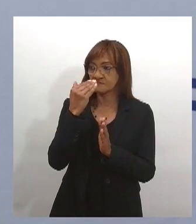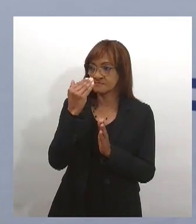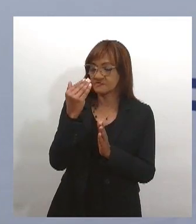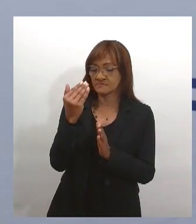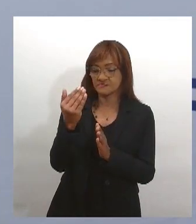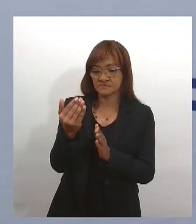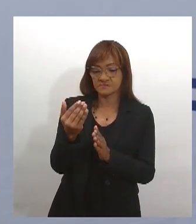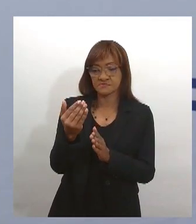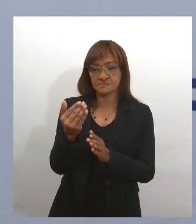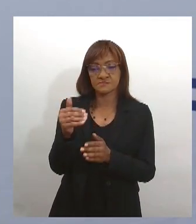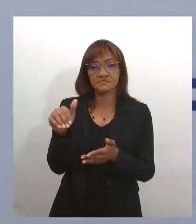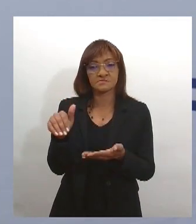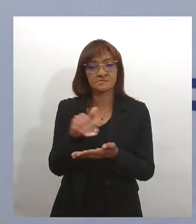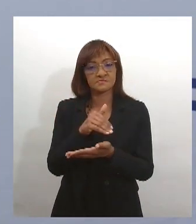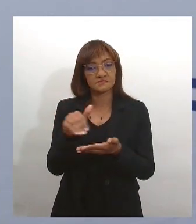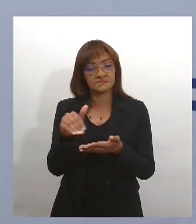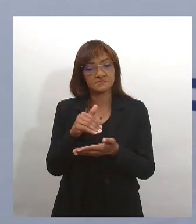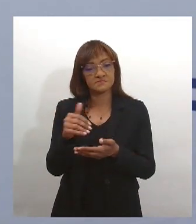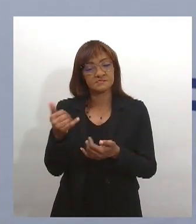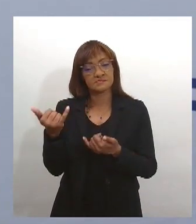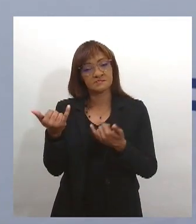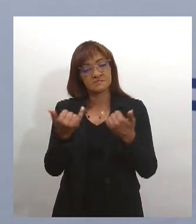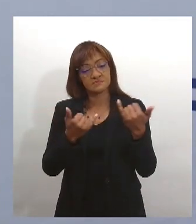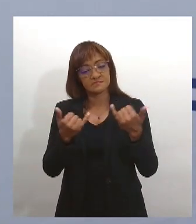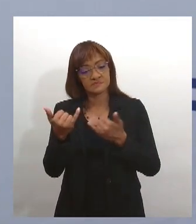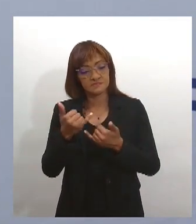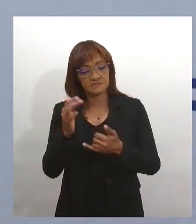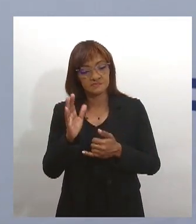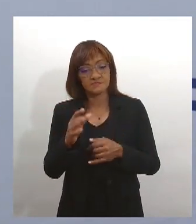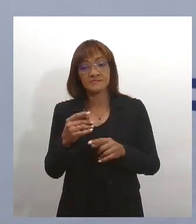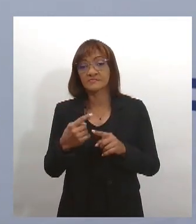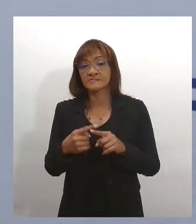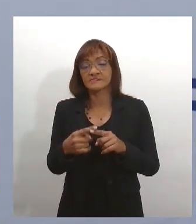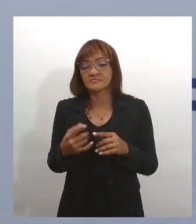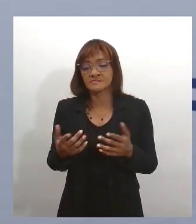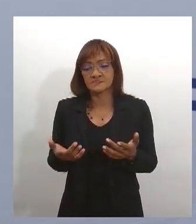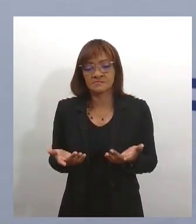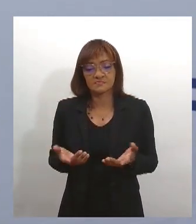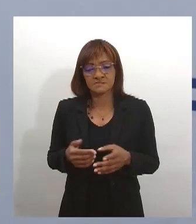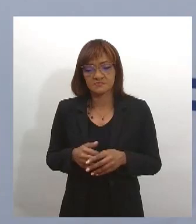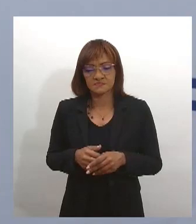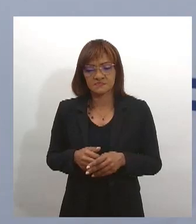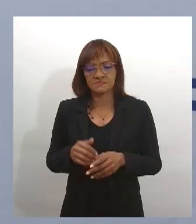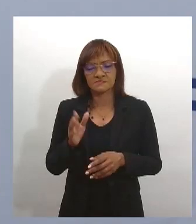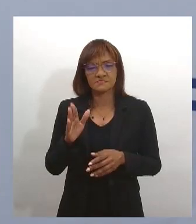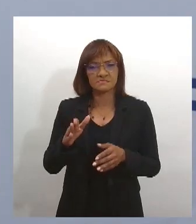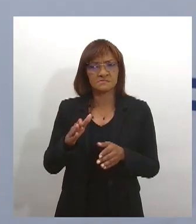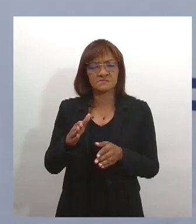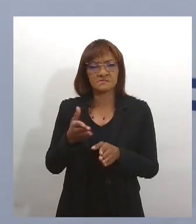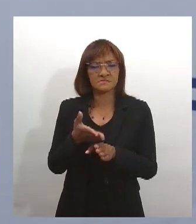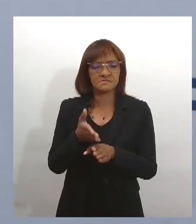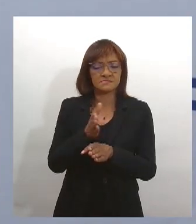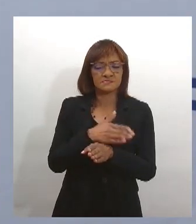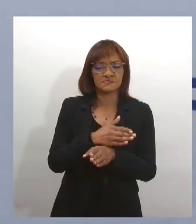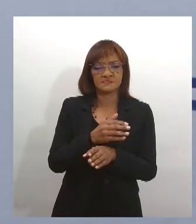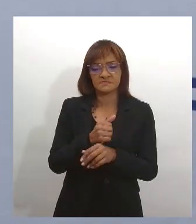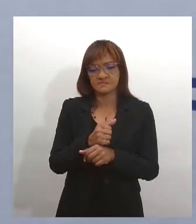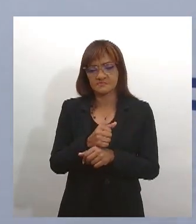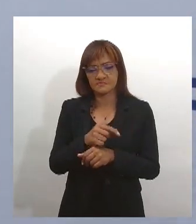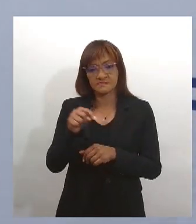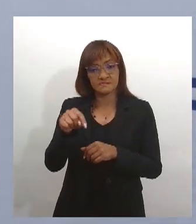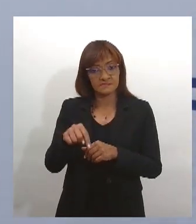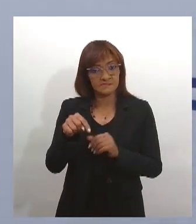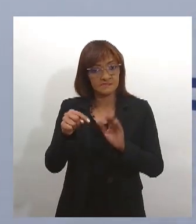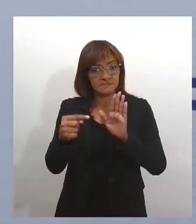né, de Assistência Social e Cidadania, porque muito triste, né? Já há um tempo atrás a gente denunciou aqui que